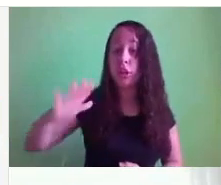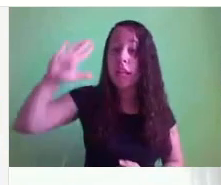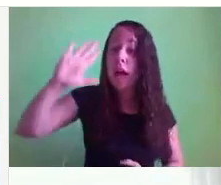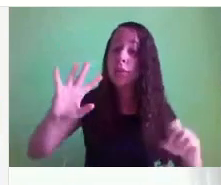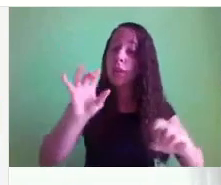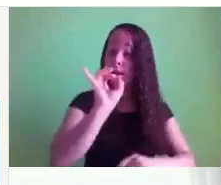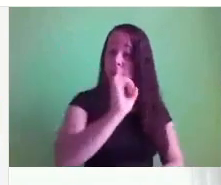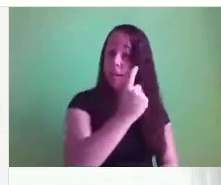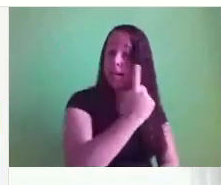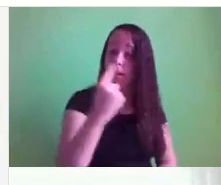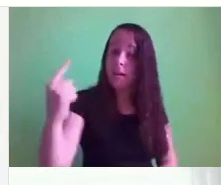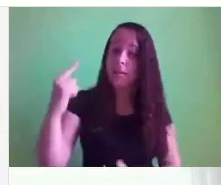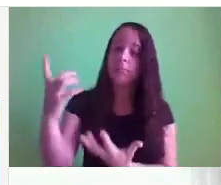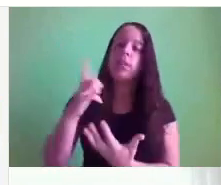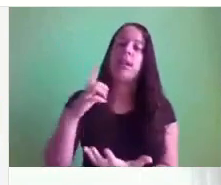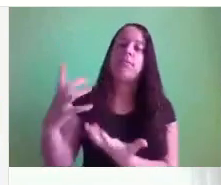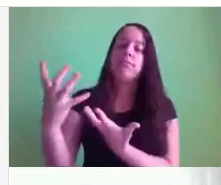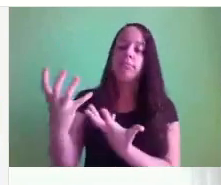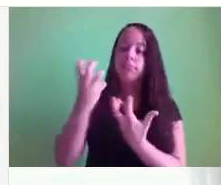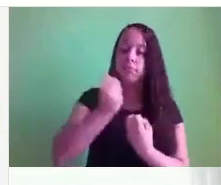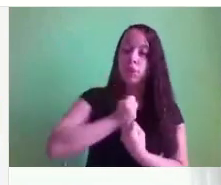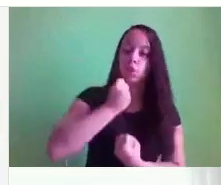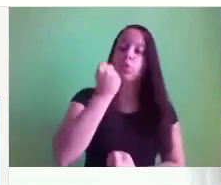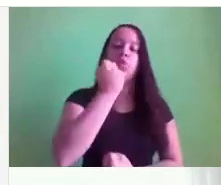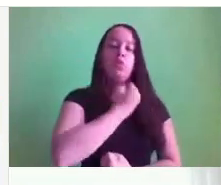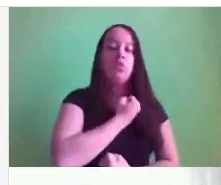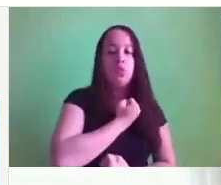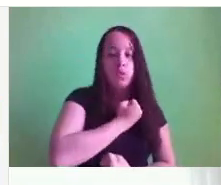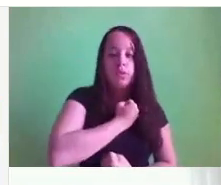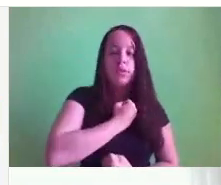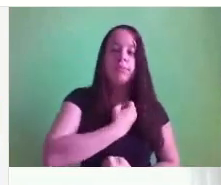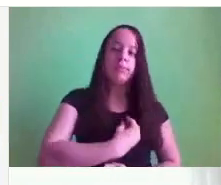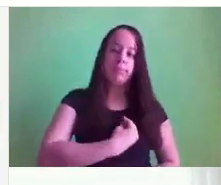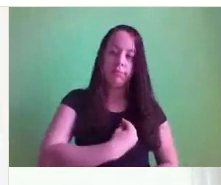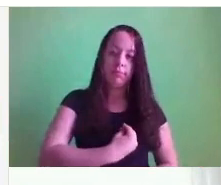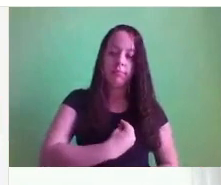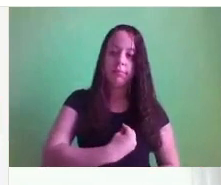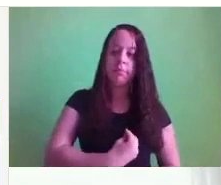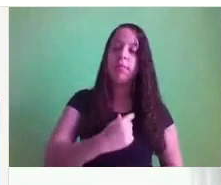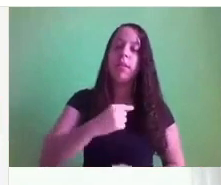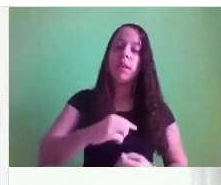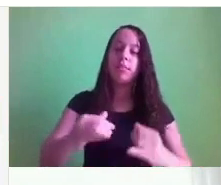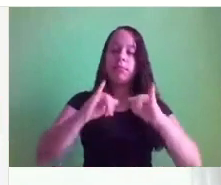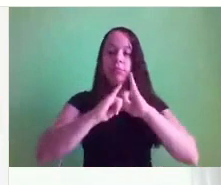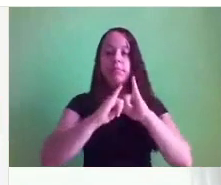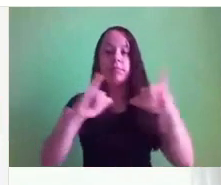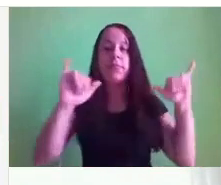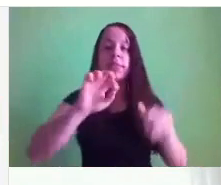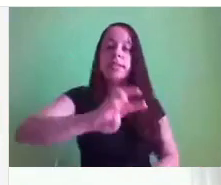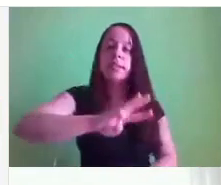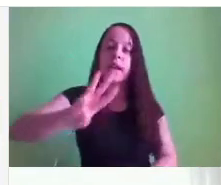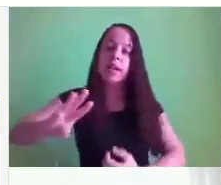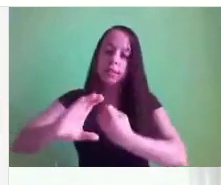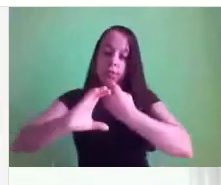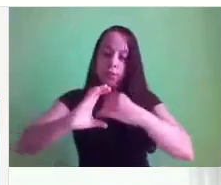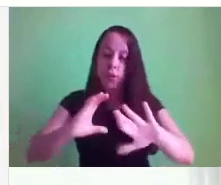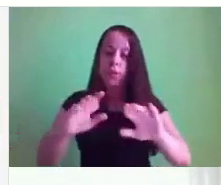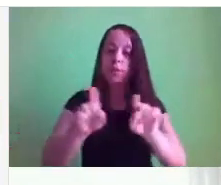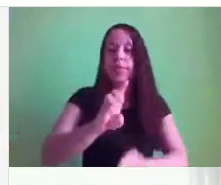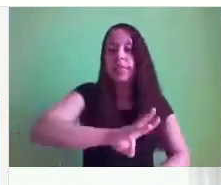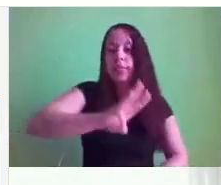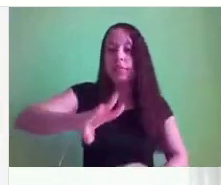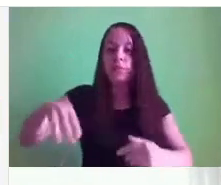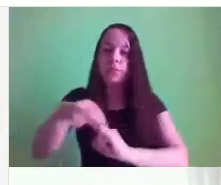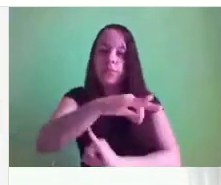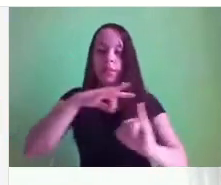participação do sorteio, que foi divulgado nos sites do CFO e do ITS. O sorteio eletrônico está iniciando conforme